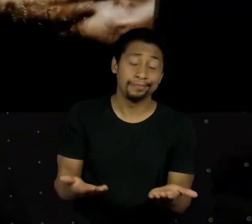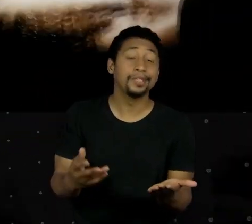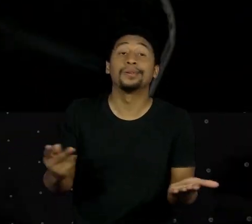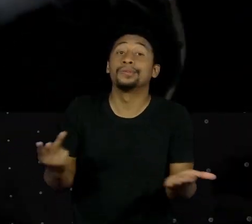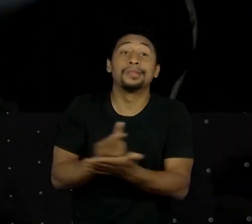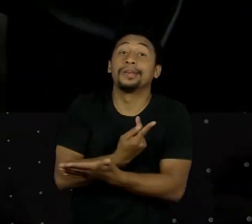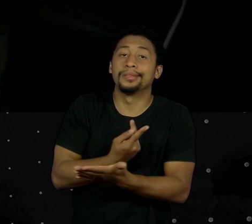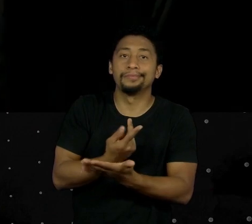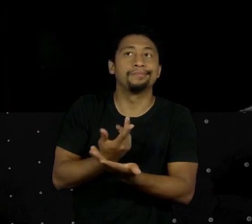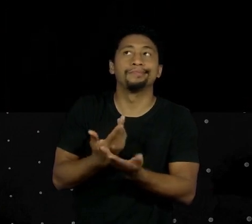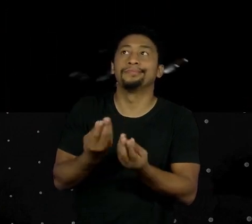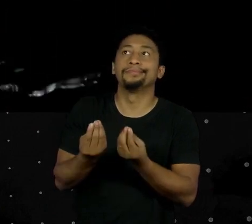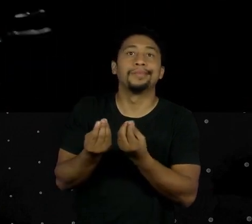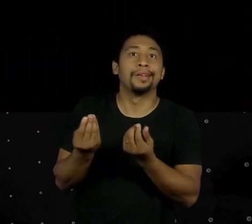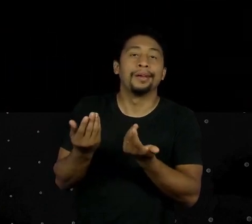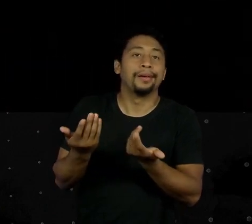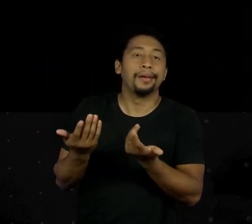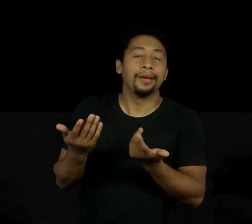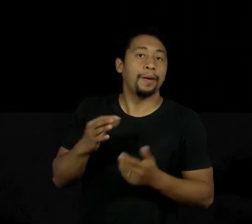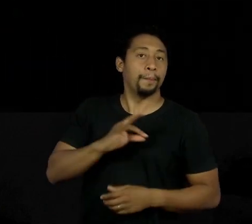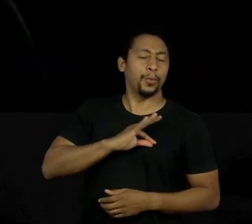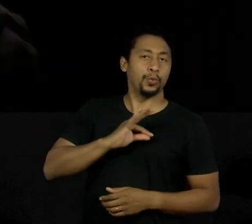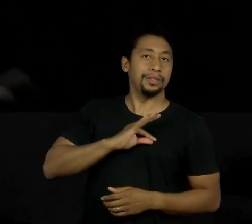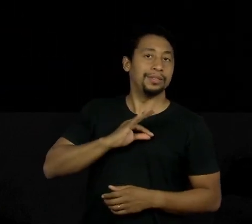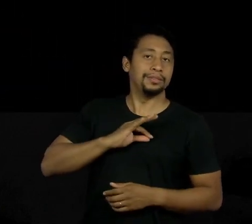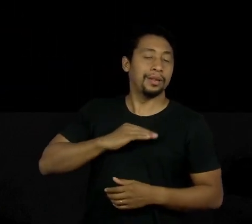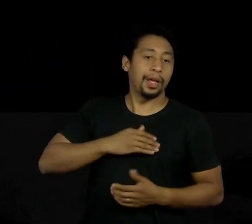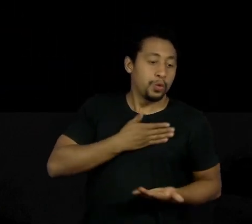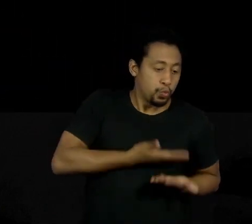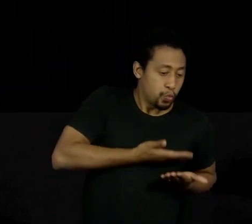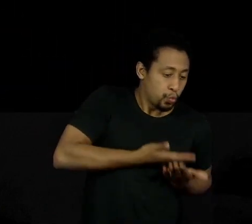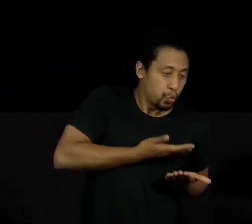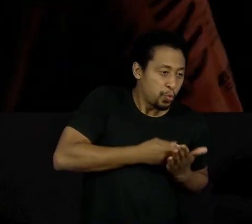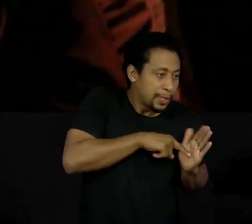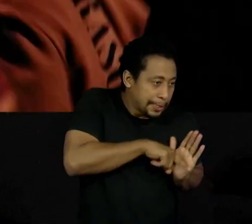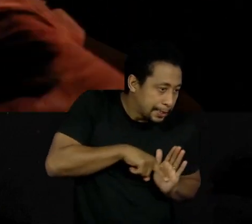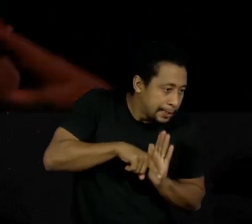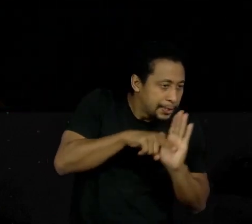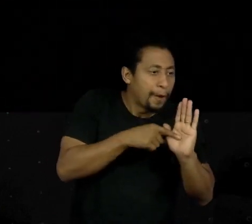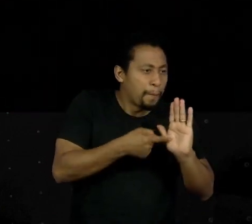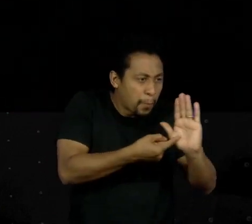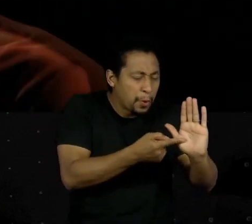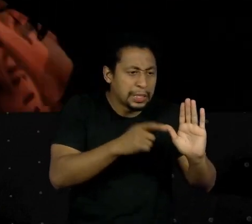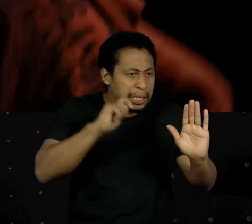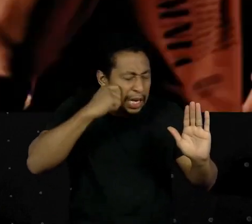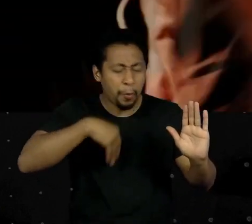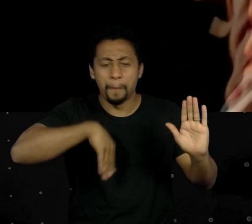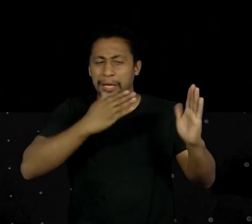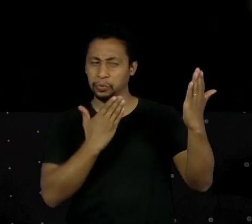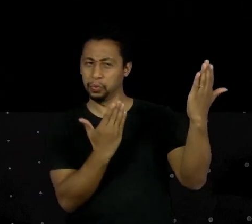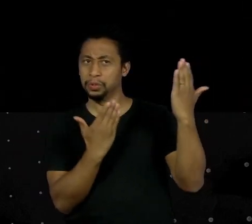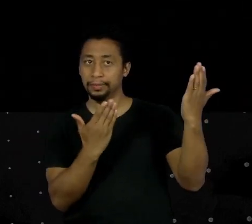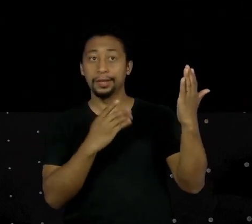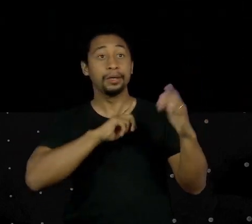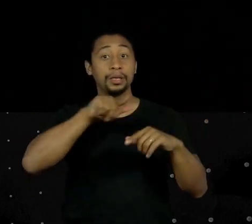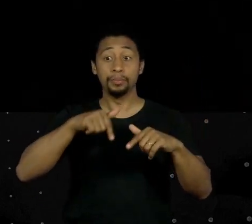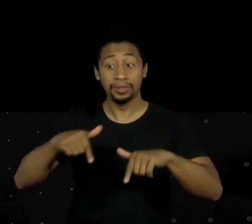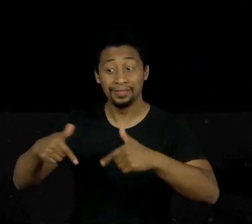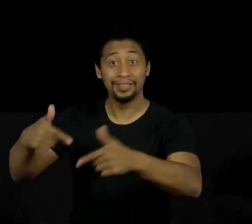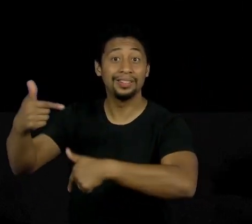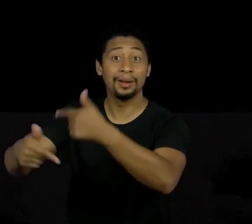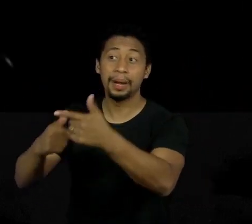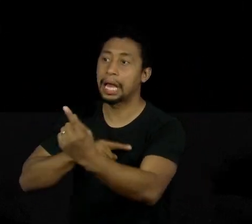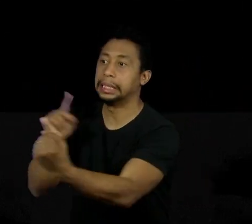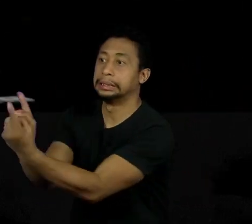com um entendimento errado sobre o que é o policiamento, que muitas vezes foca muito mais só na abordagem da polícia nas ruas, ao invés de investir